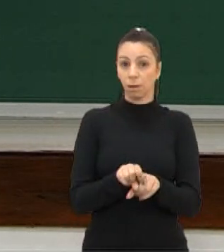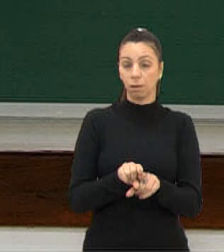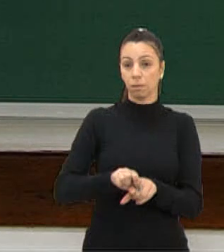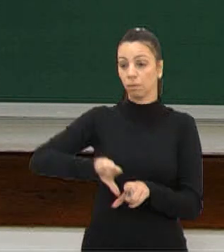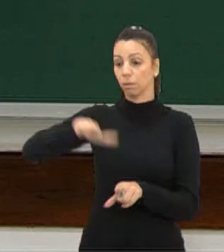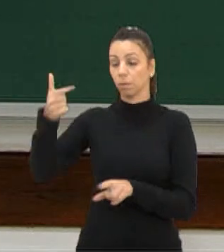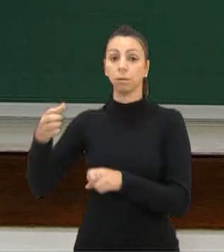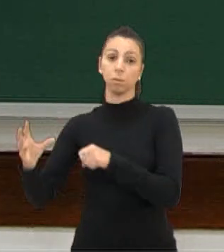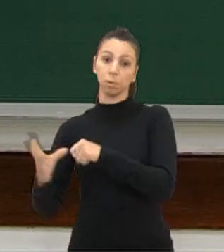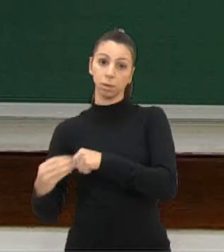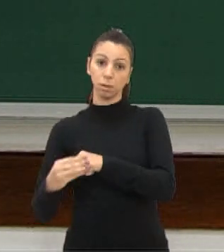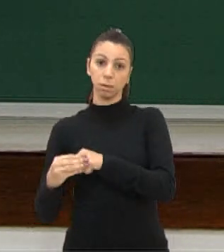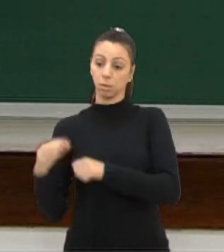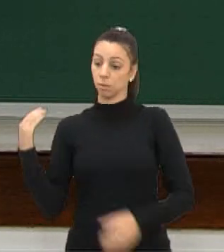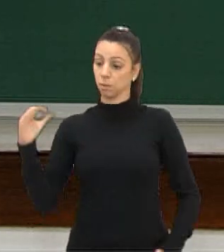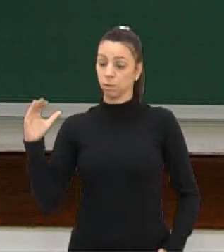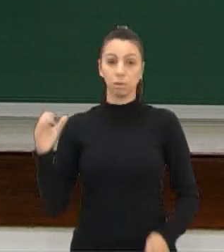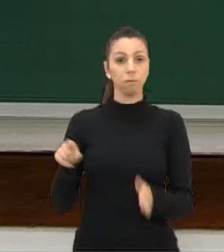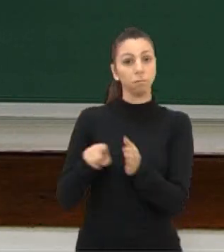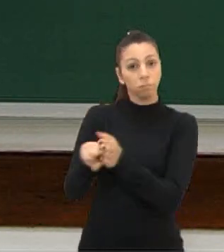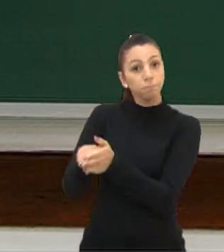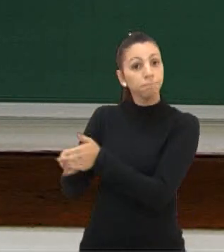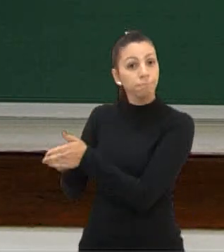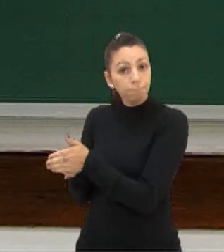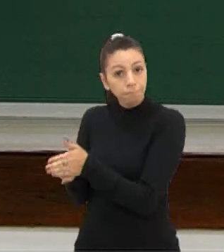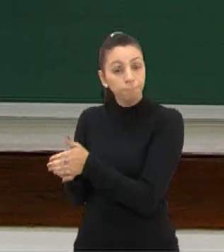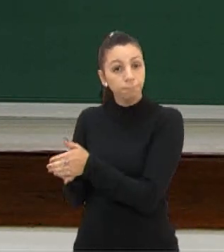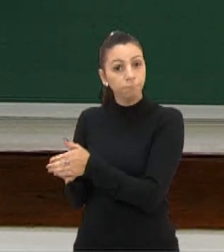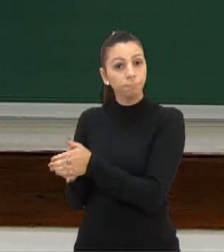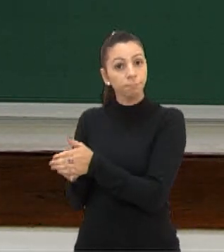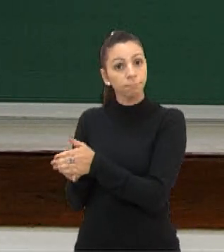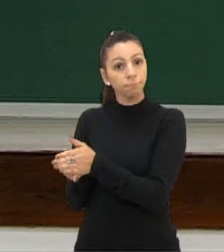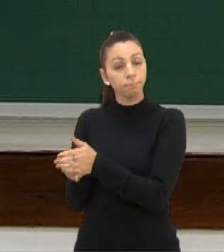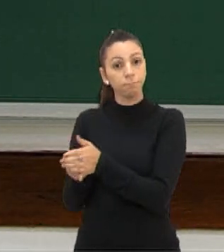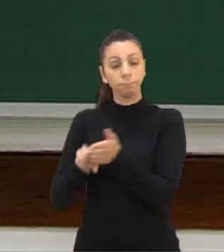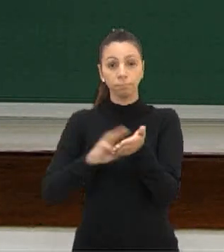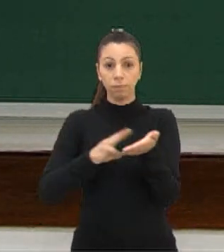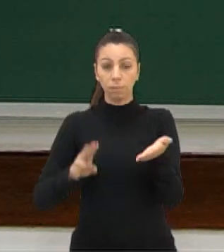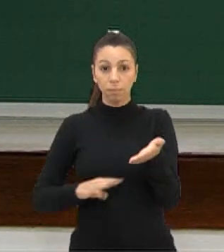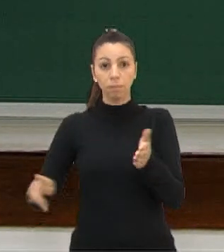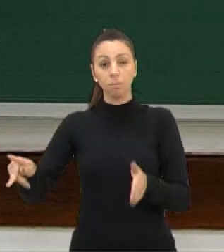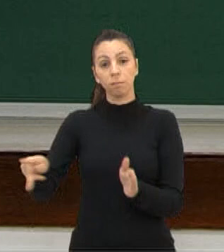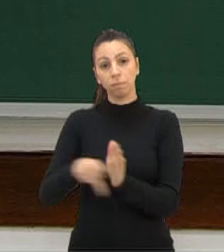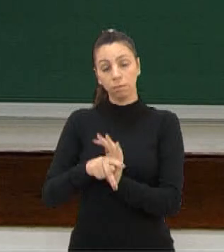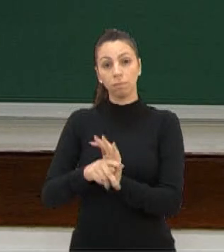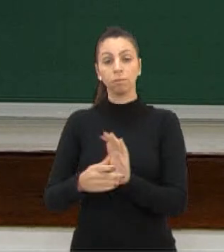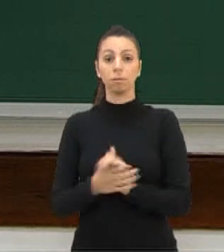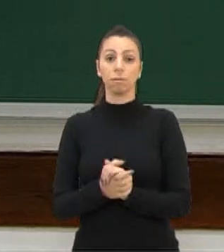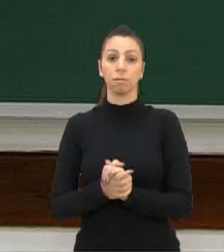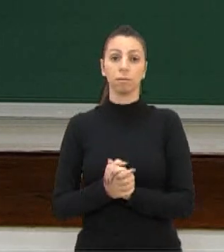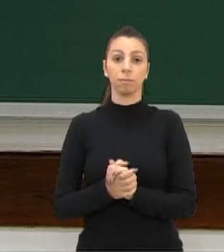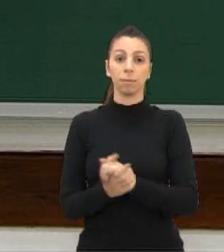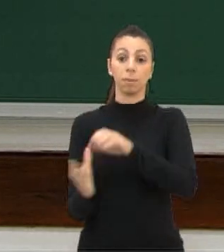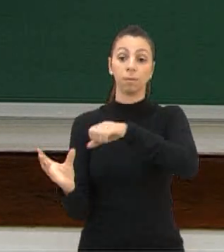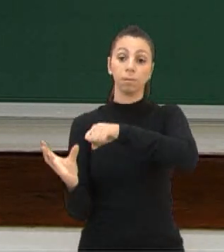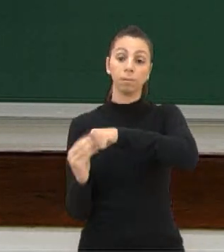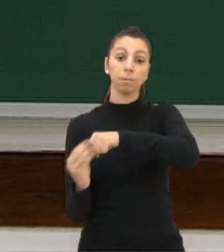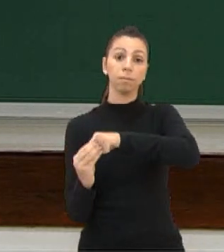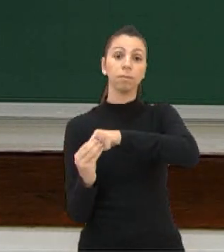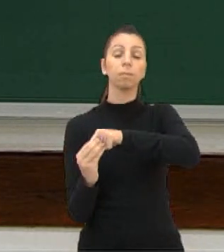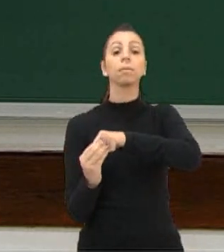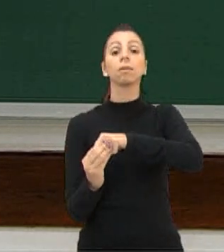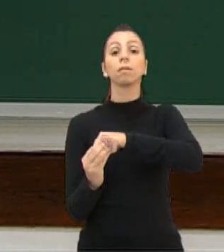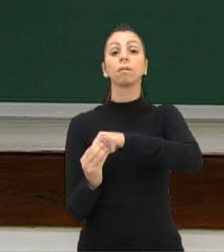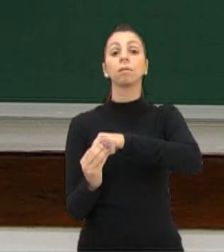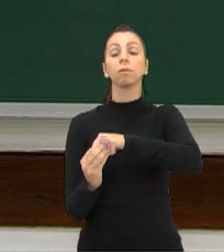conhecimento pormenorizado, aquele conhecimento baseado em metodologias próprias, aquele conhecimento em que vai